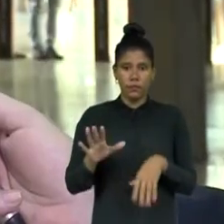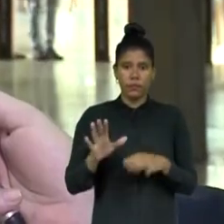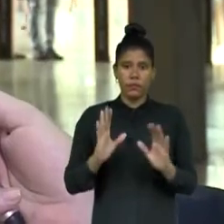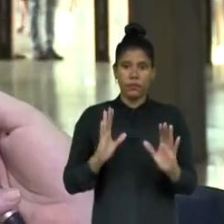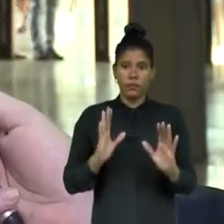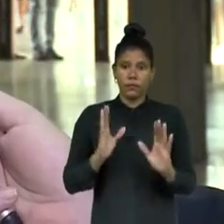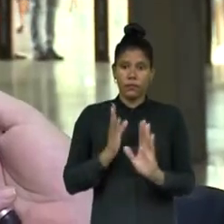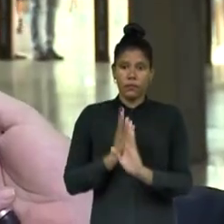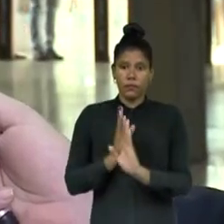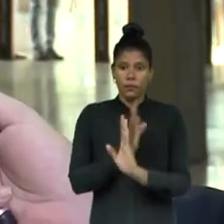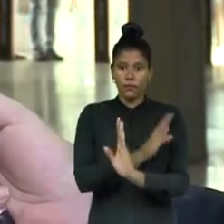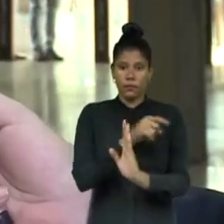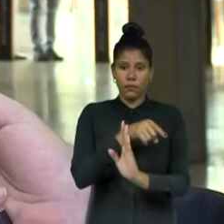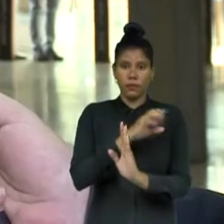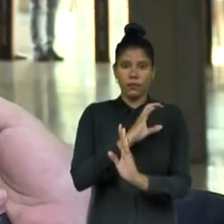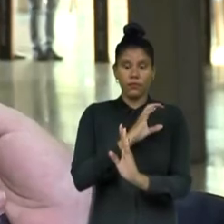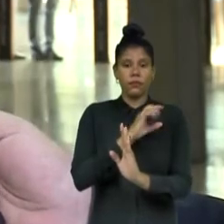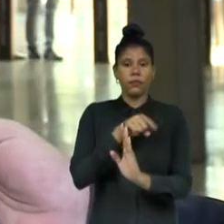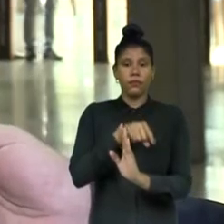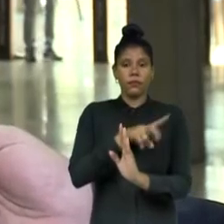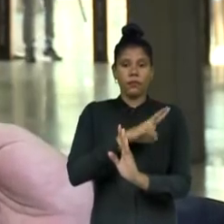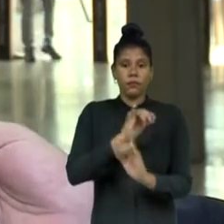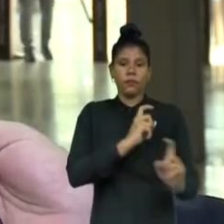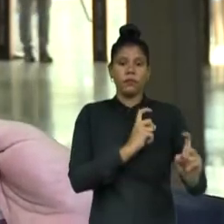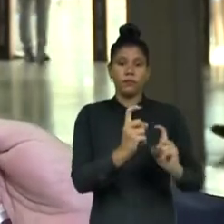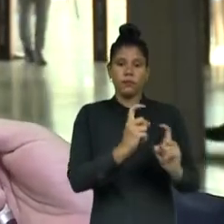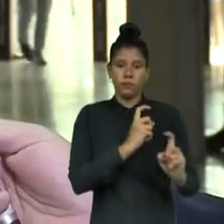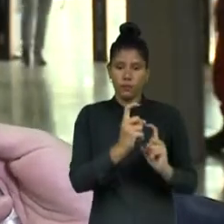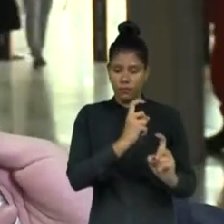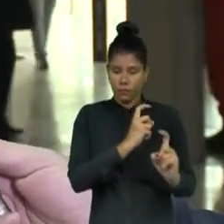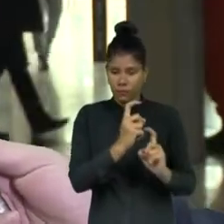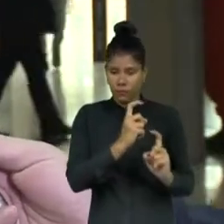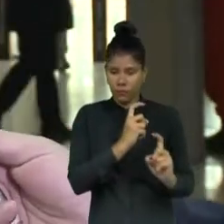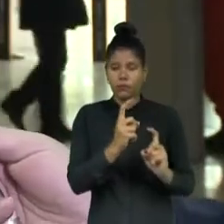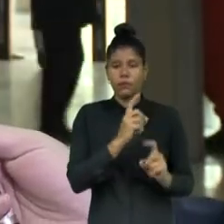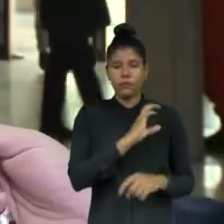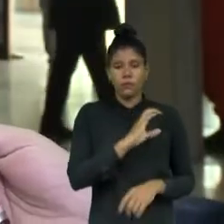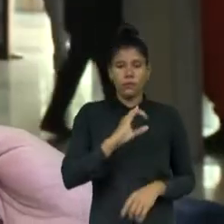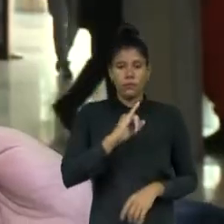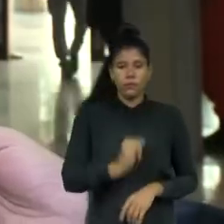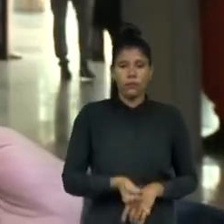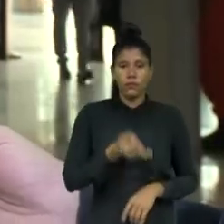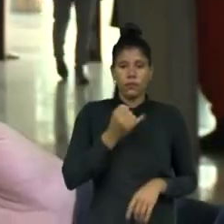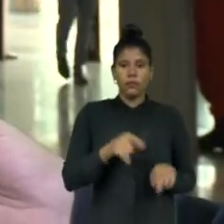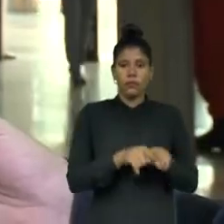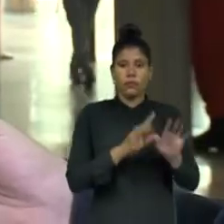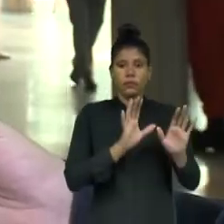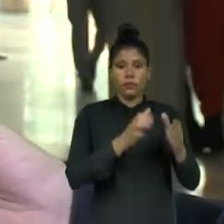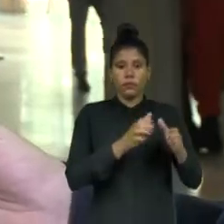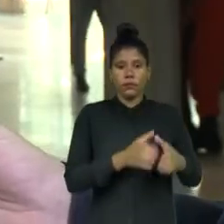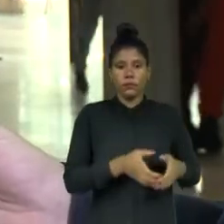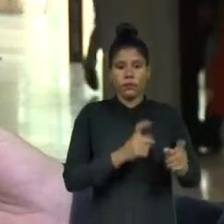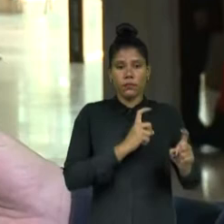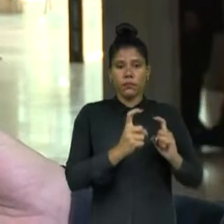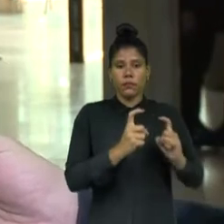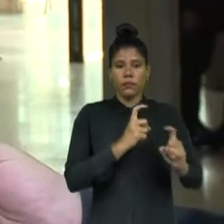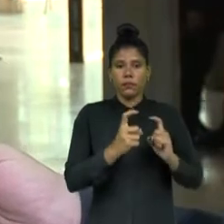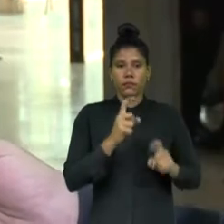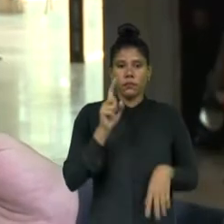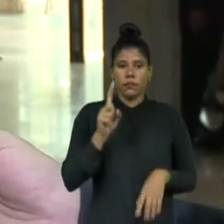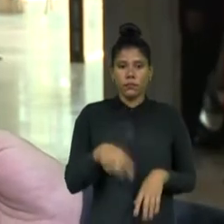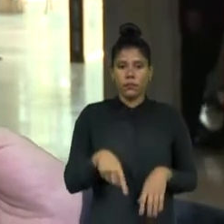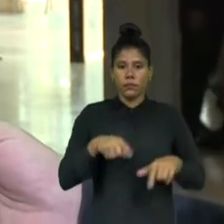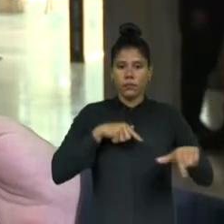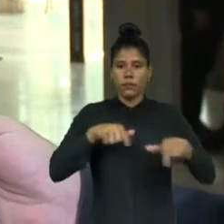de Constituição e Justiça vai admitindo essas matérias, as comissões temáticas vão também apreciando-as. Então, esse é o trabalho da